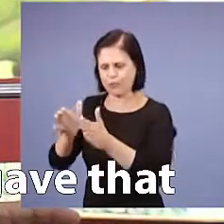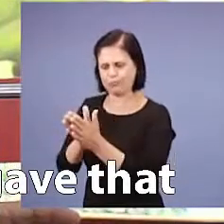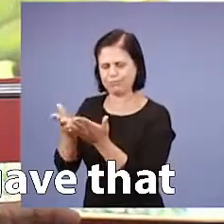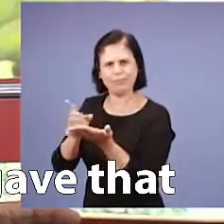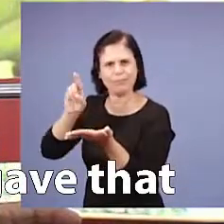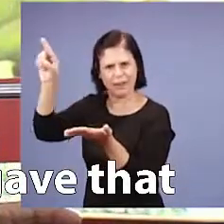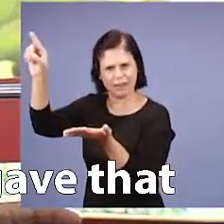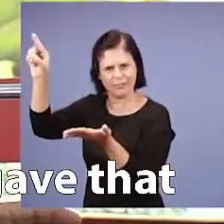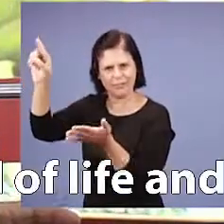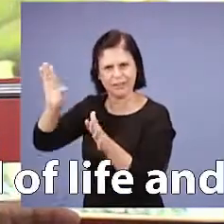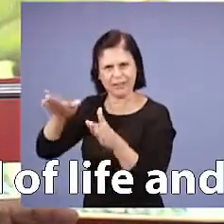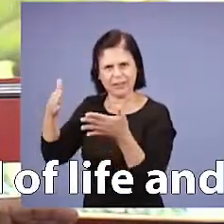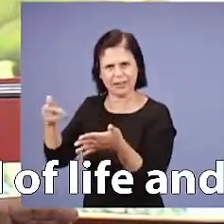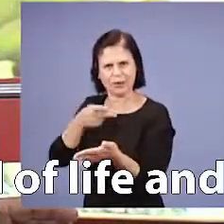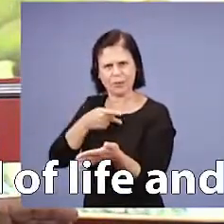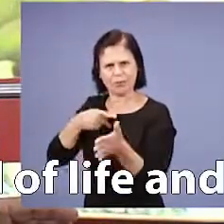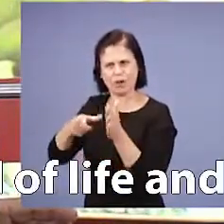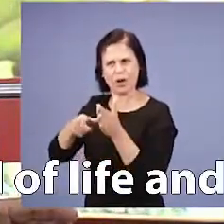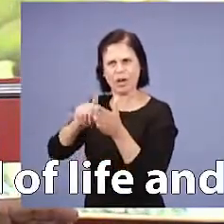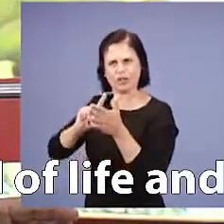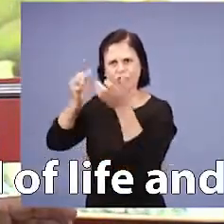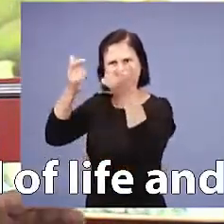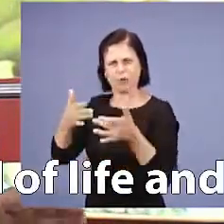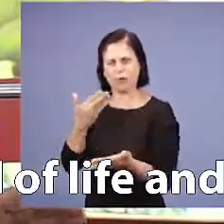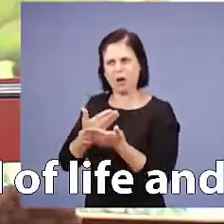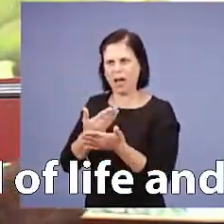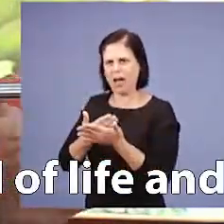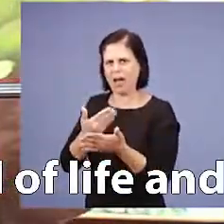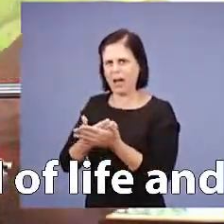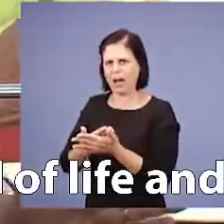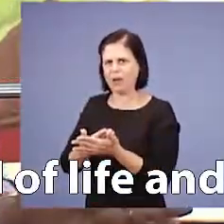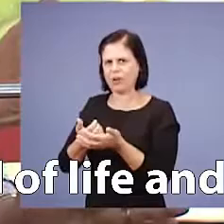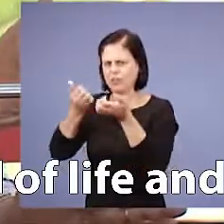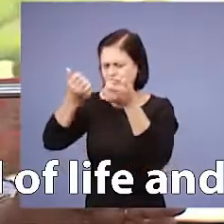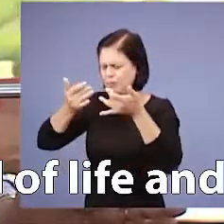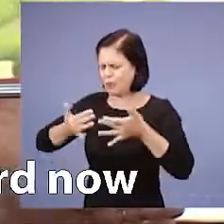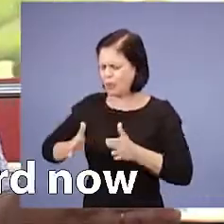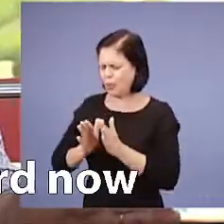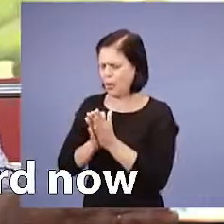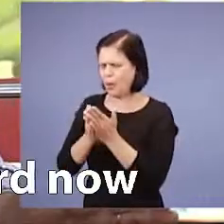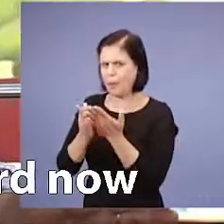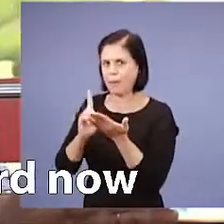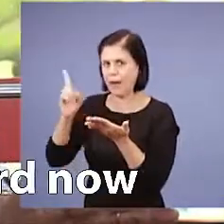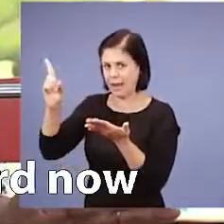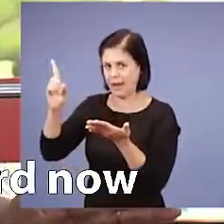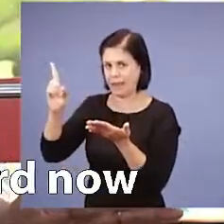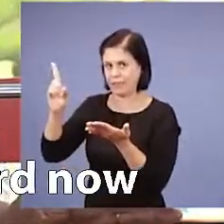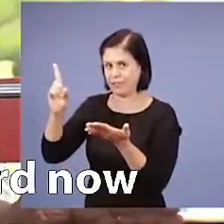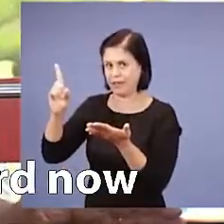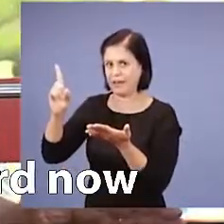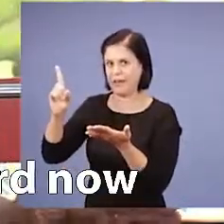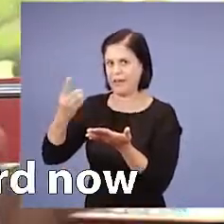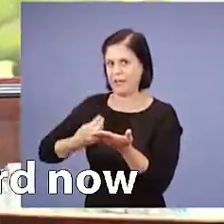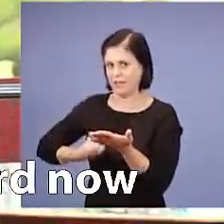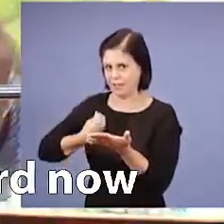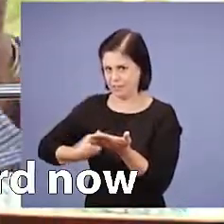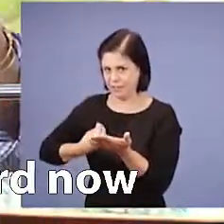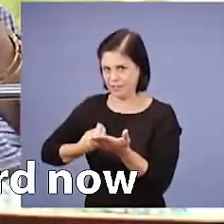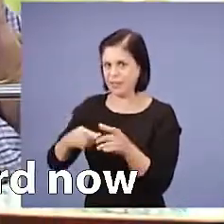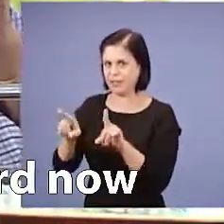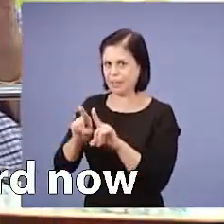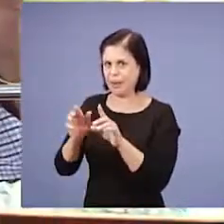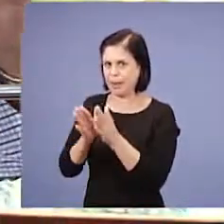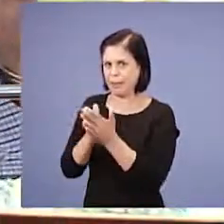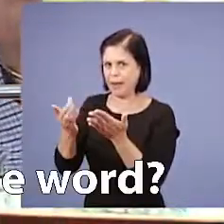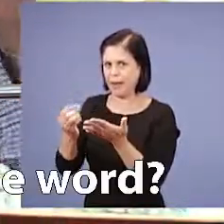que aquele companheiro daquela aula muito bem dado sua palavra da vida palavra bíblia a palavra